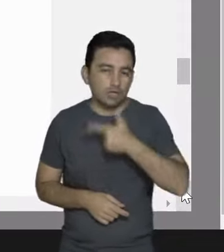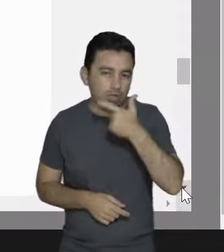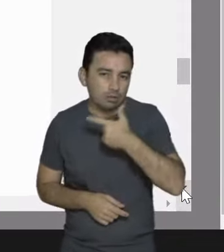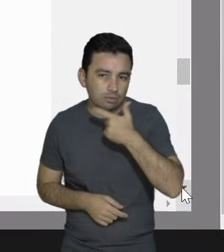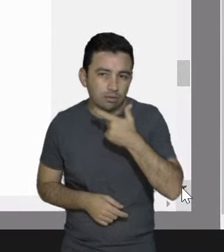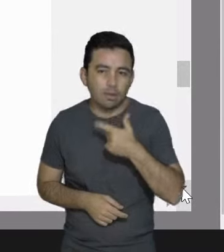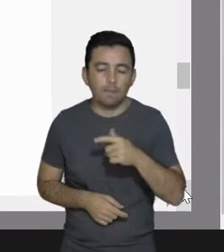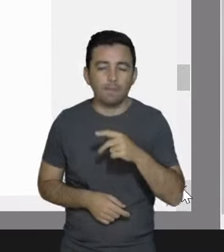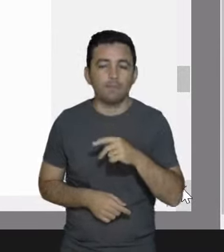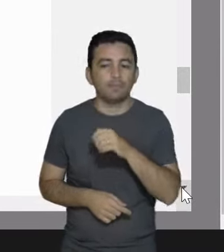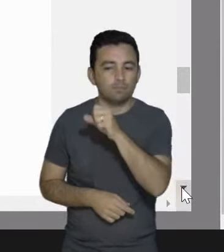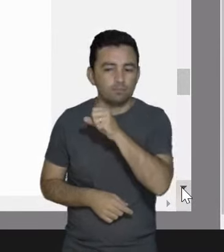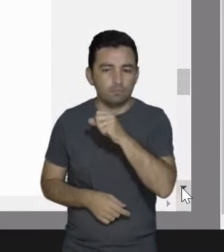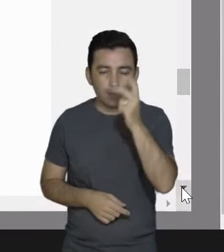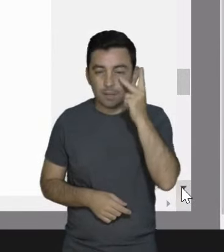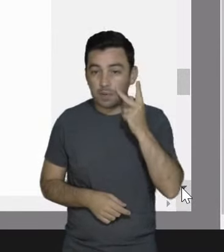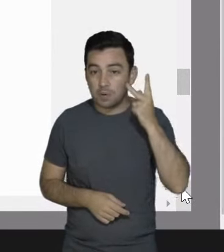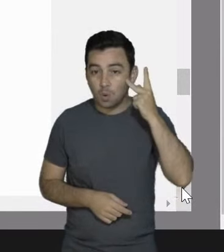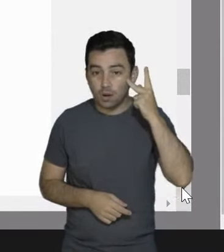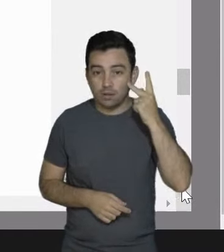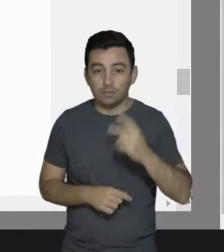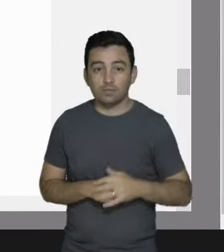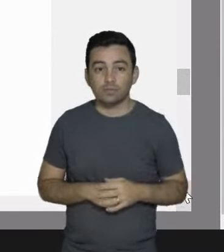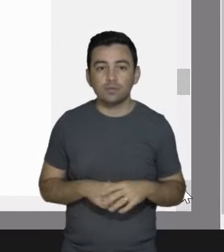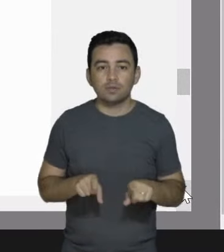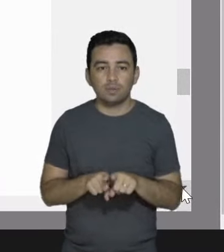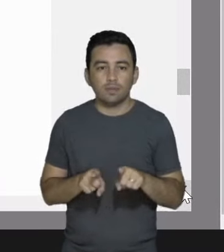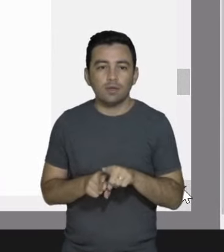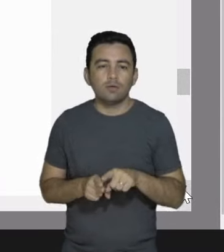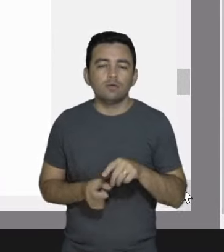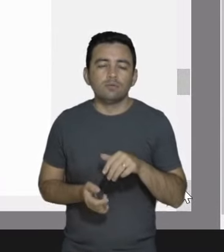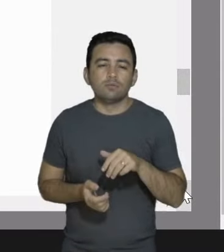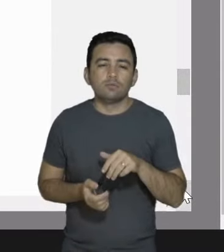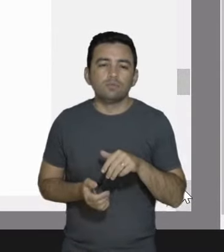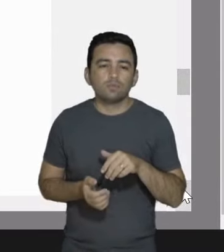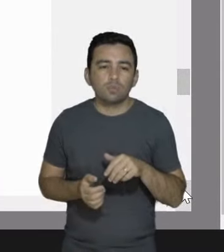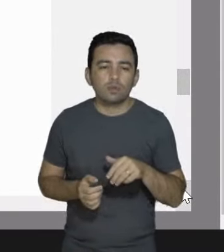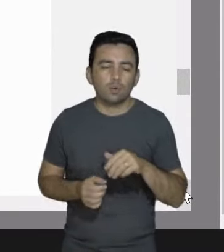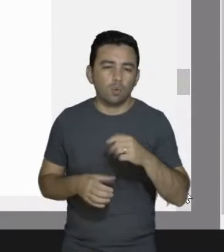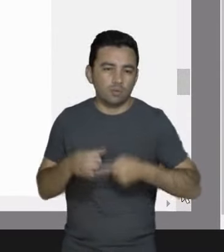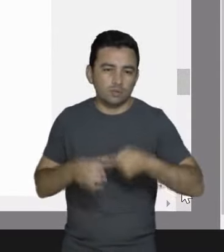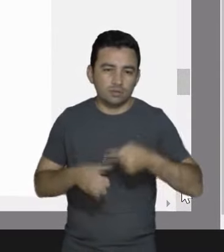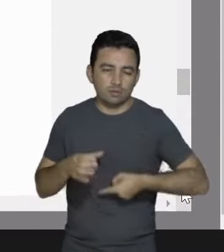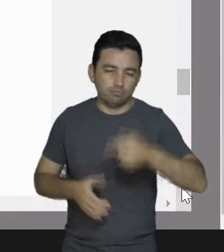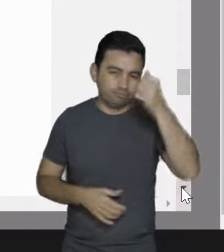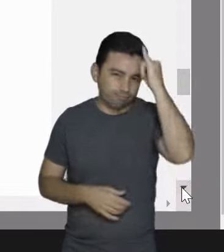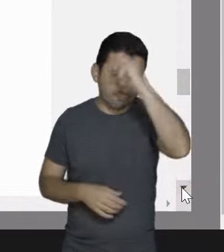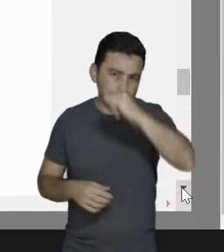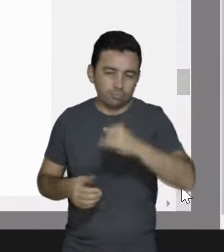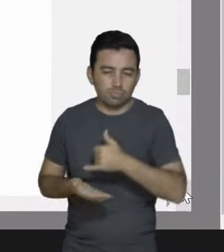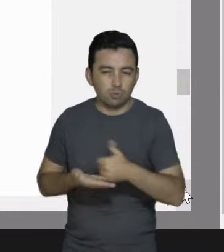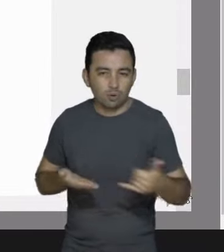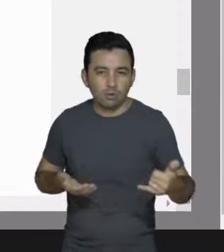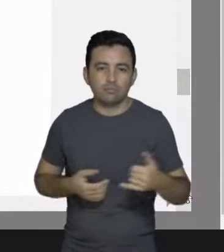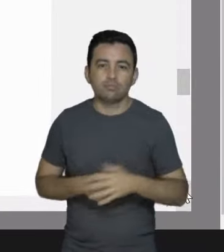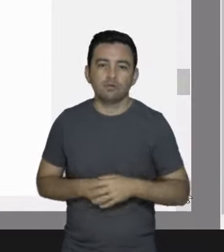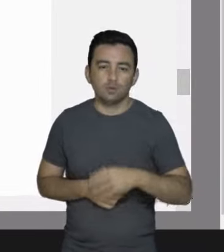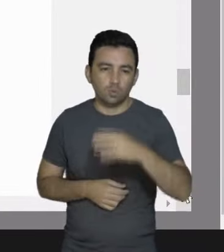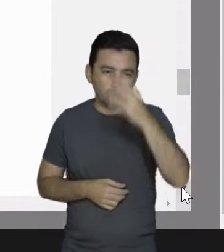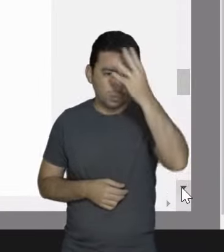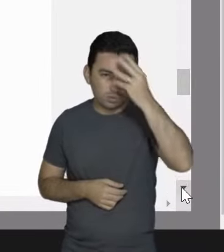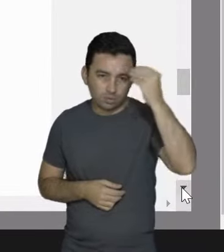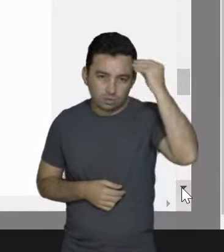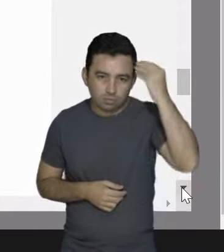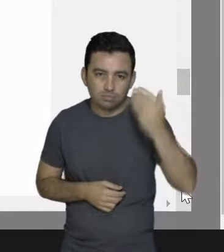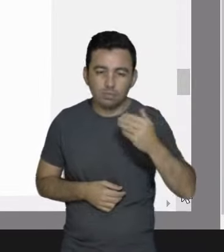PP Colaço comissão de prevenção e combate às drogas Deputado Lucas Neves deputada Luciane carminatti Deputado Jair Mioto